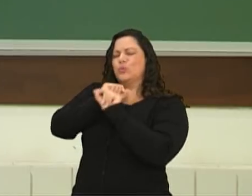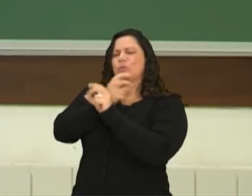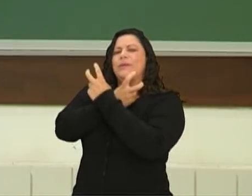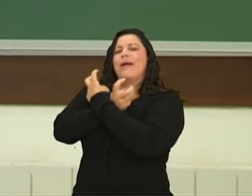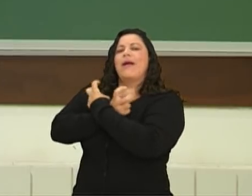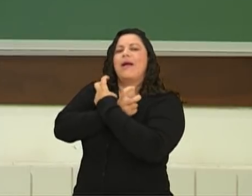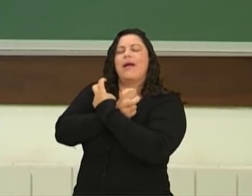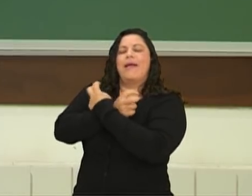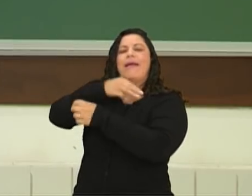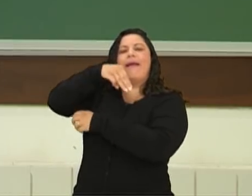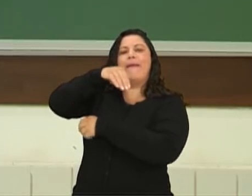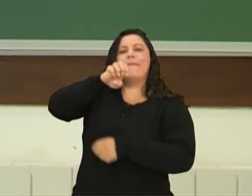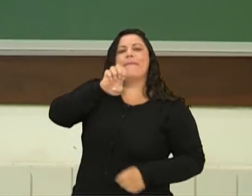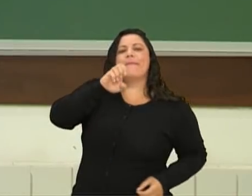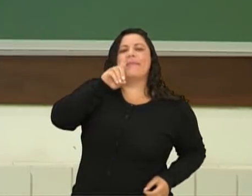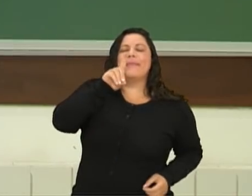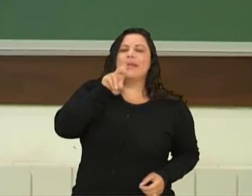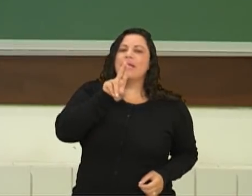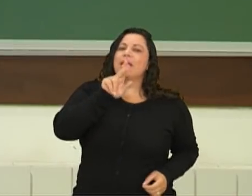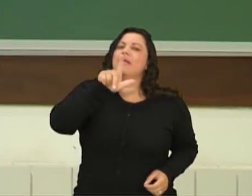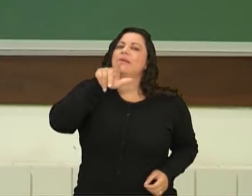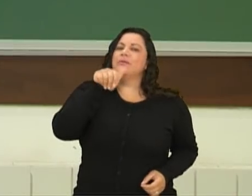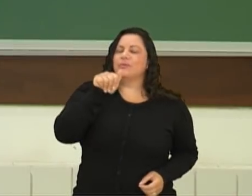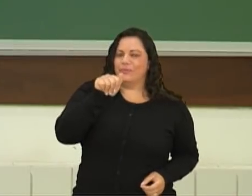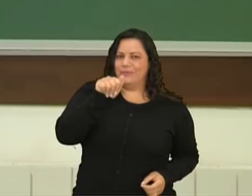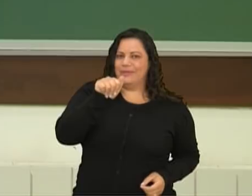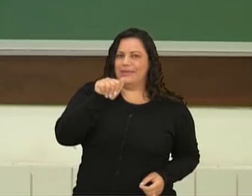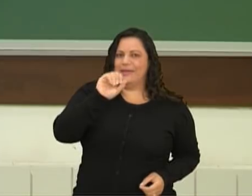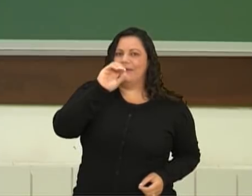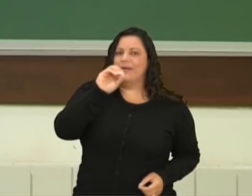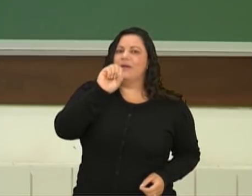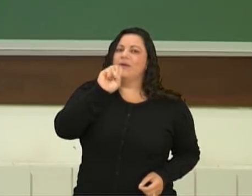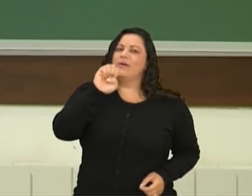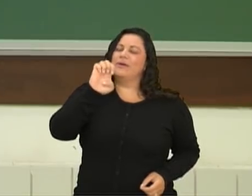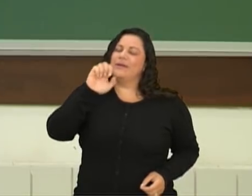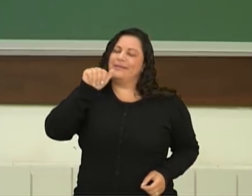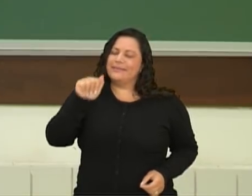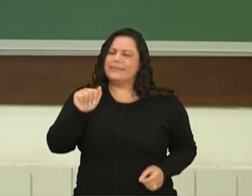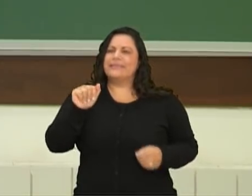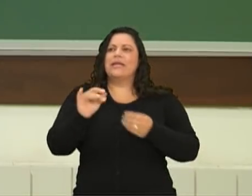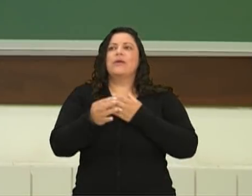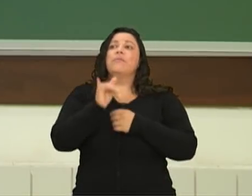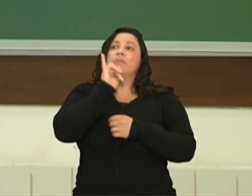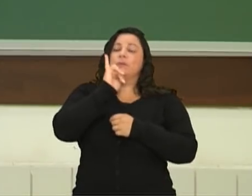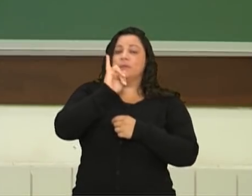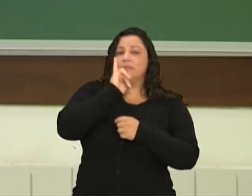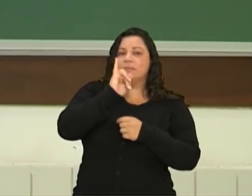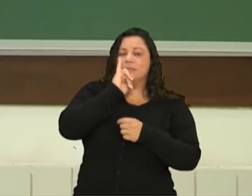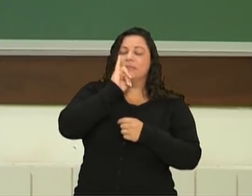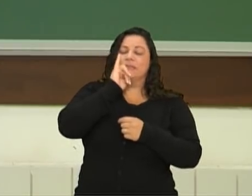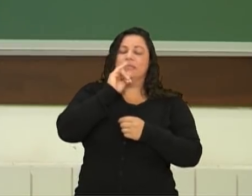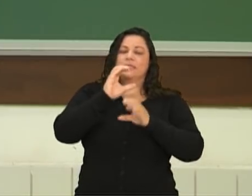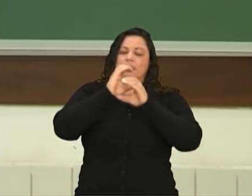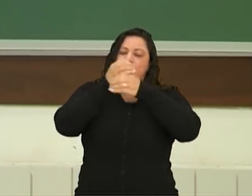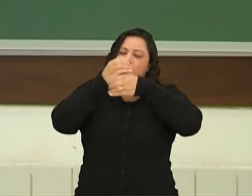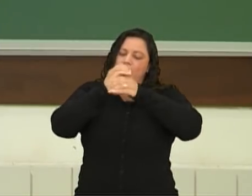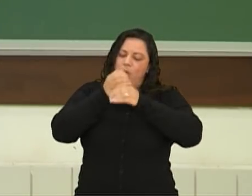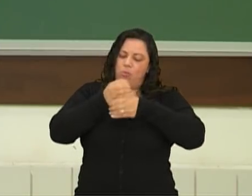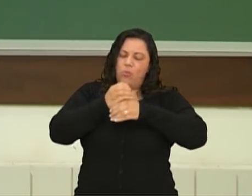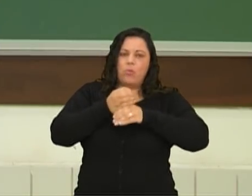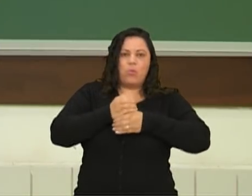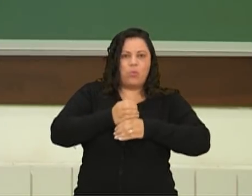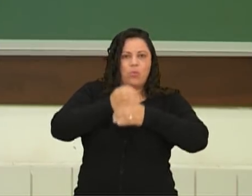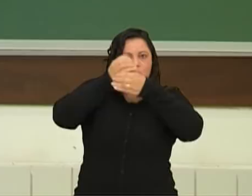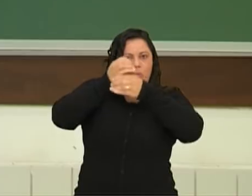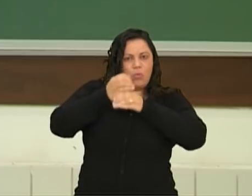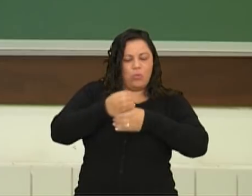ossos longos do nosso corpo, como por exemplo o fêmur, tá? A nossa coluna vertebral, que é um osso, né, bastante grande, ali também nós